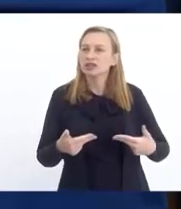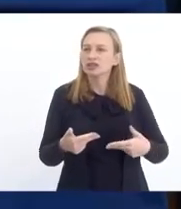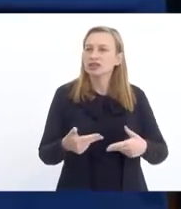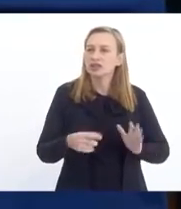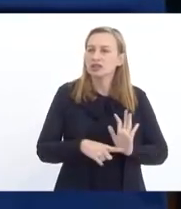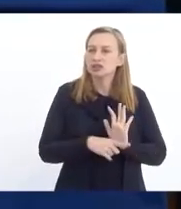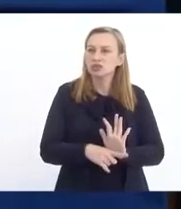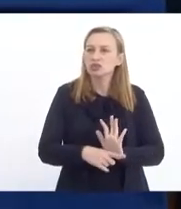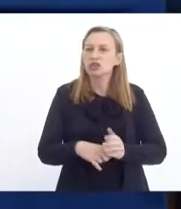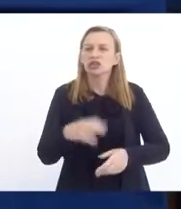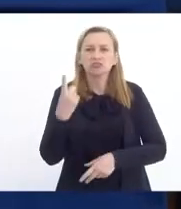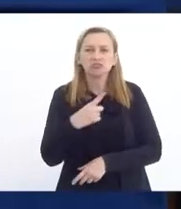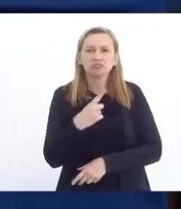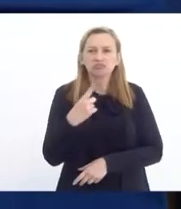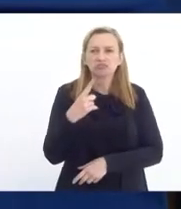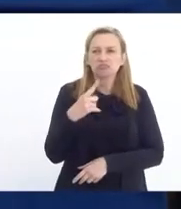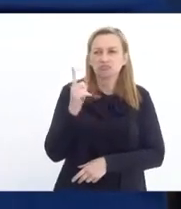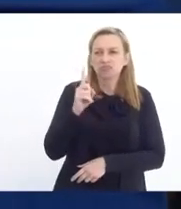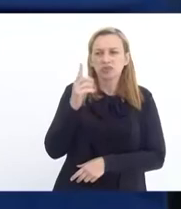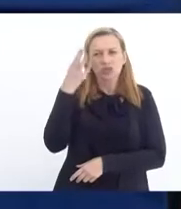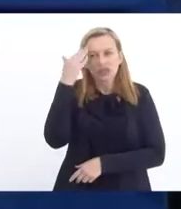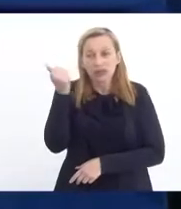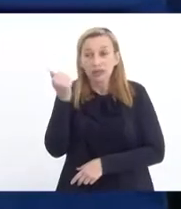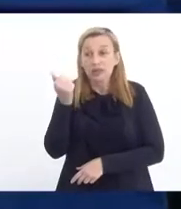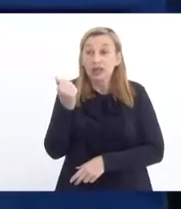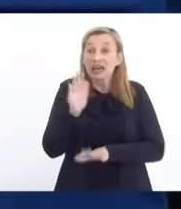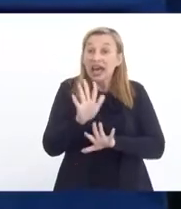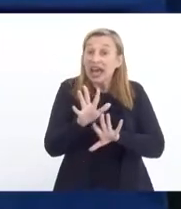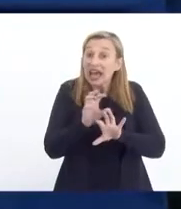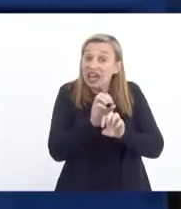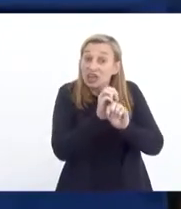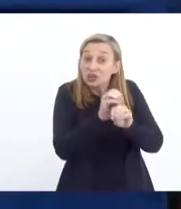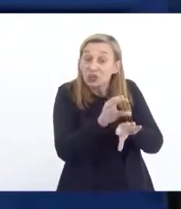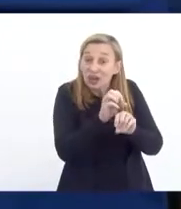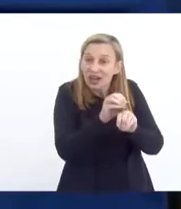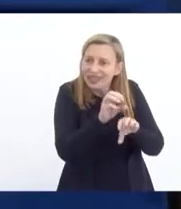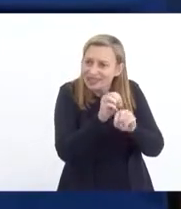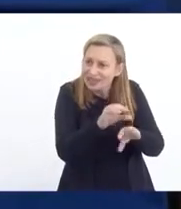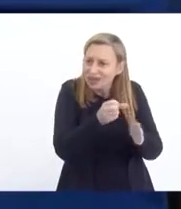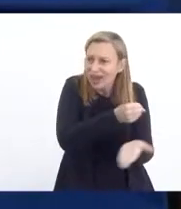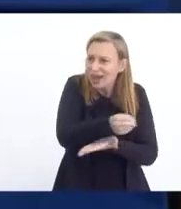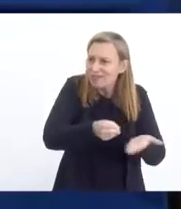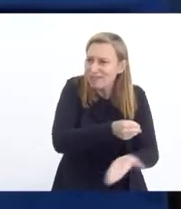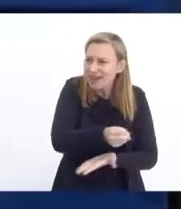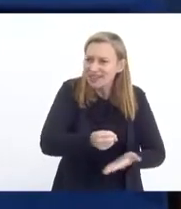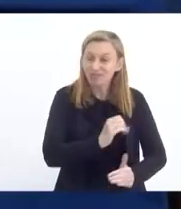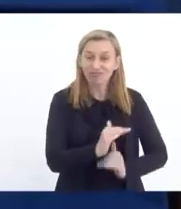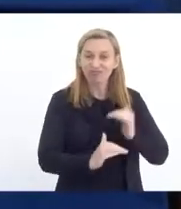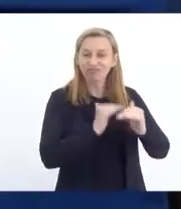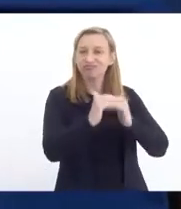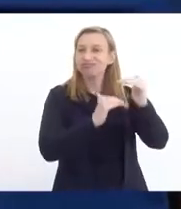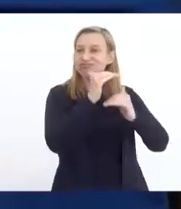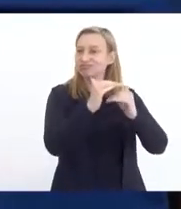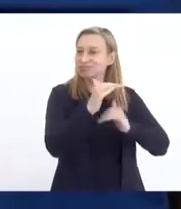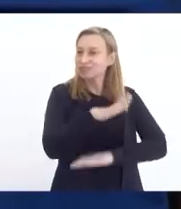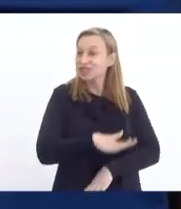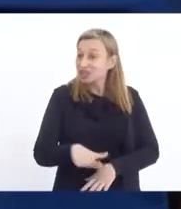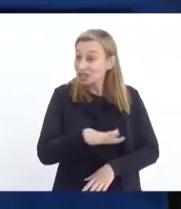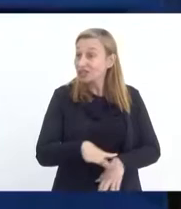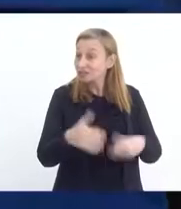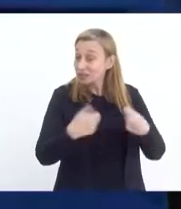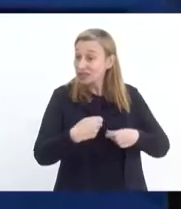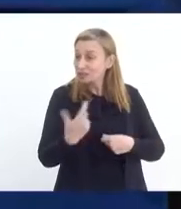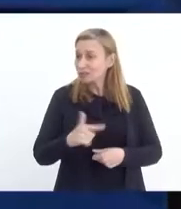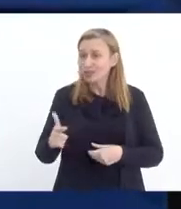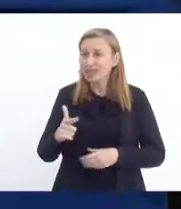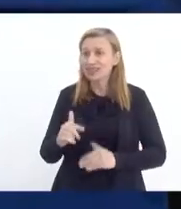nós sabemos que a educação é a base do desenvolvimento. Não existe